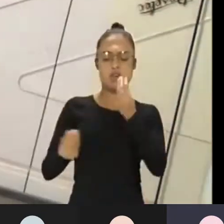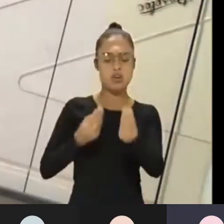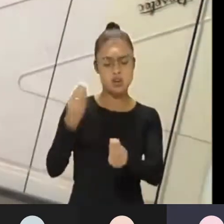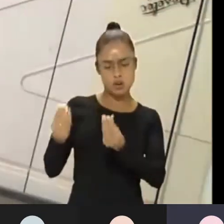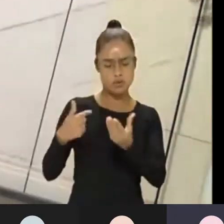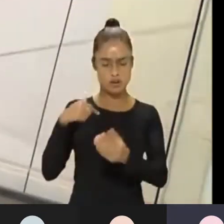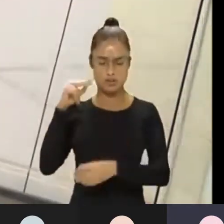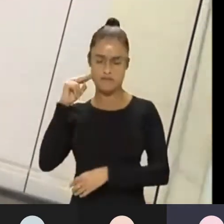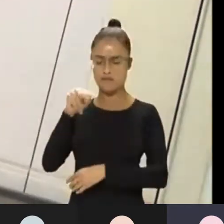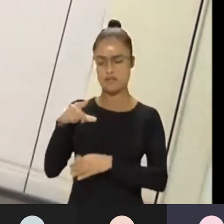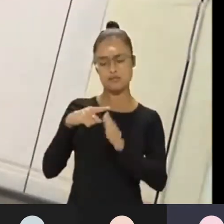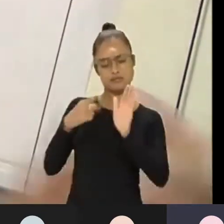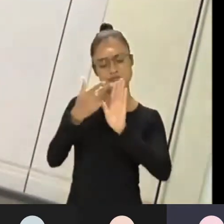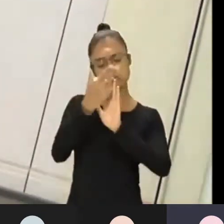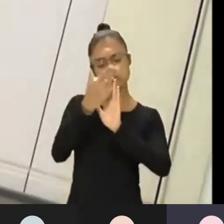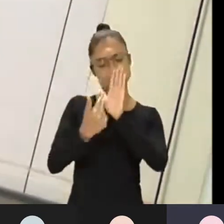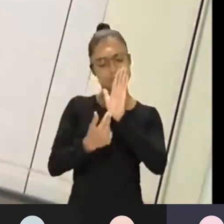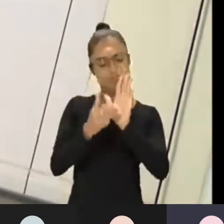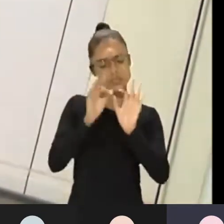para ser a medida